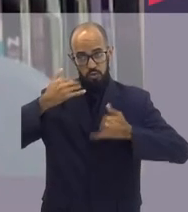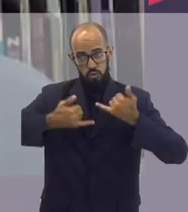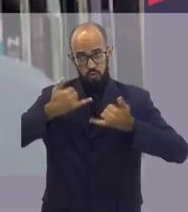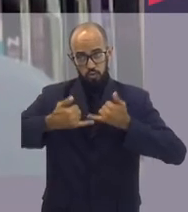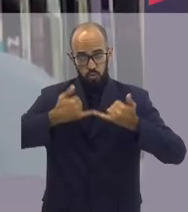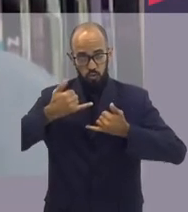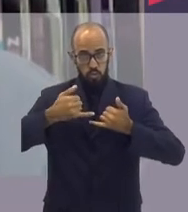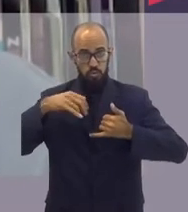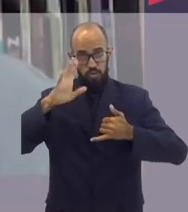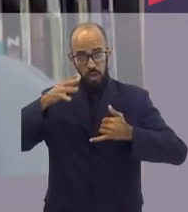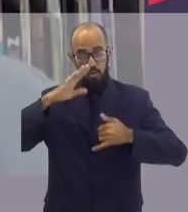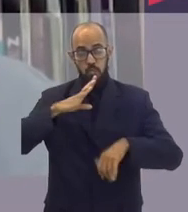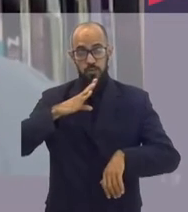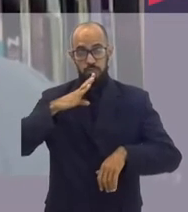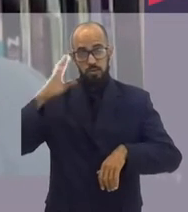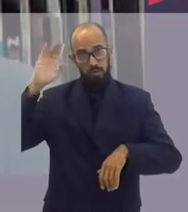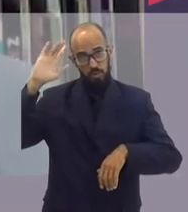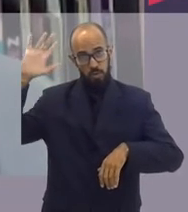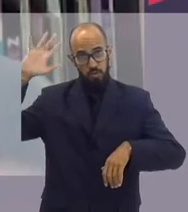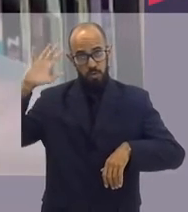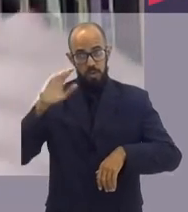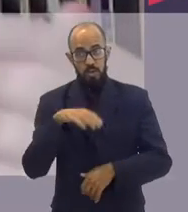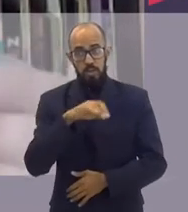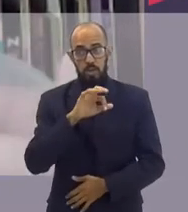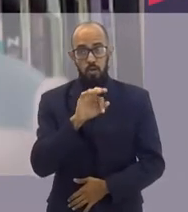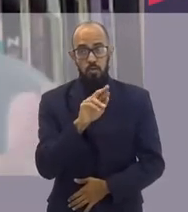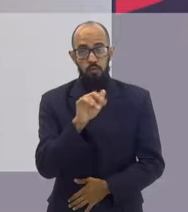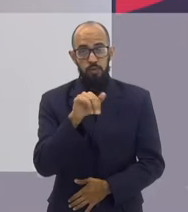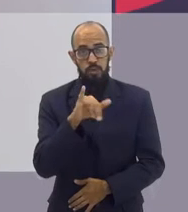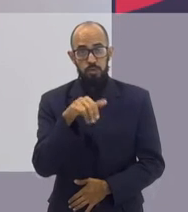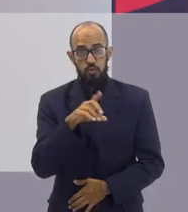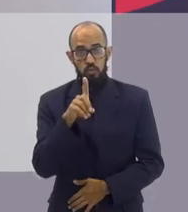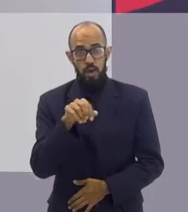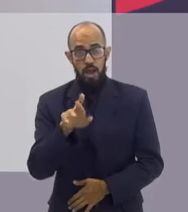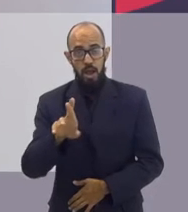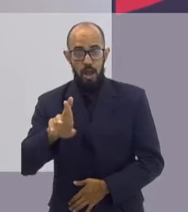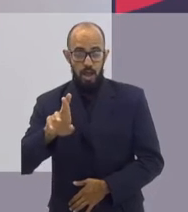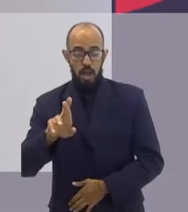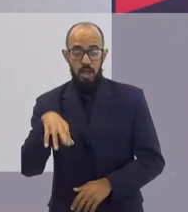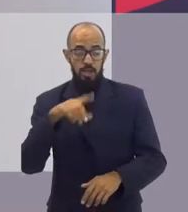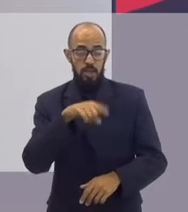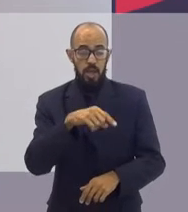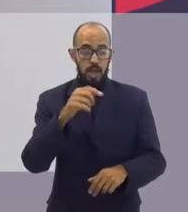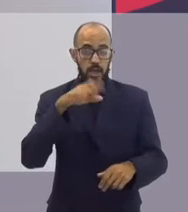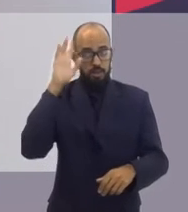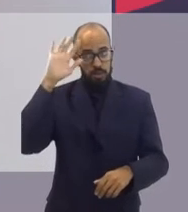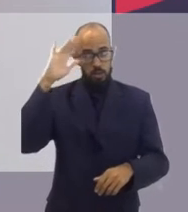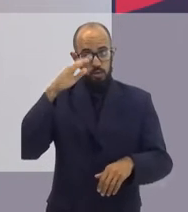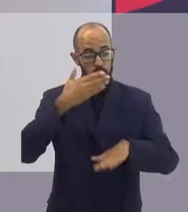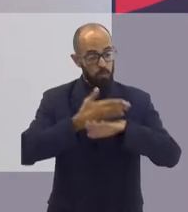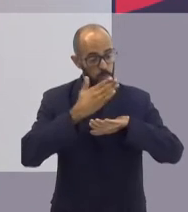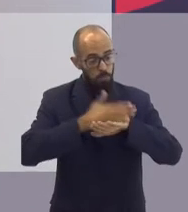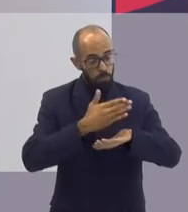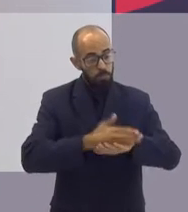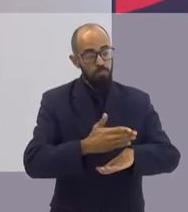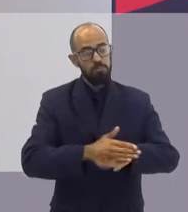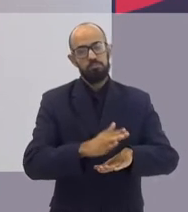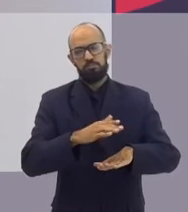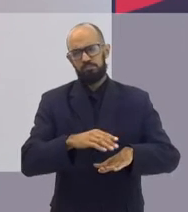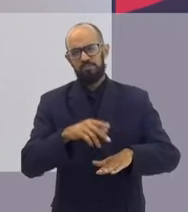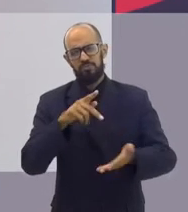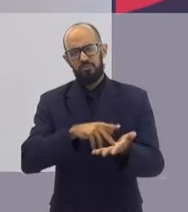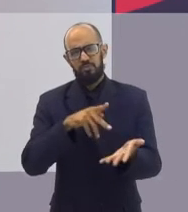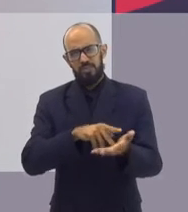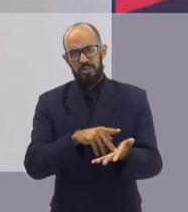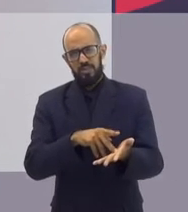tinham a teoria aqui do meu laboratório, né, e com o François, que sabe a teoria de como é o processo. Certo? Então, o